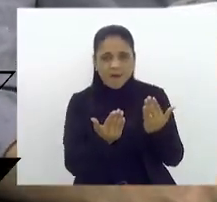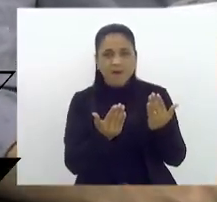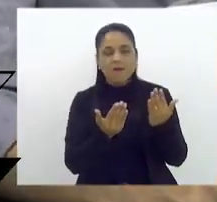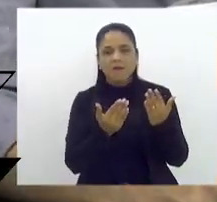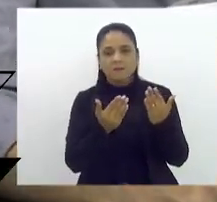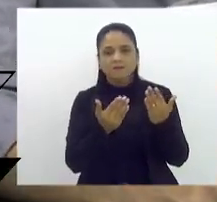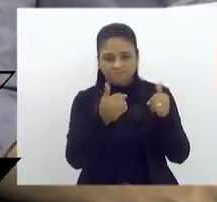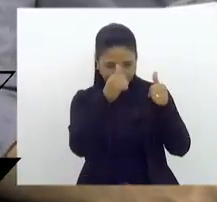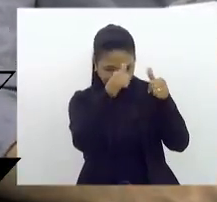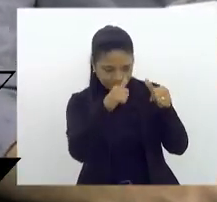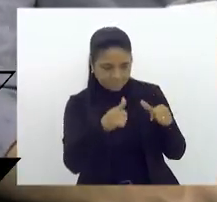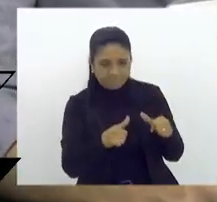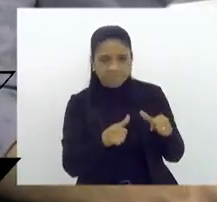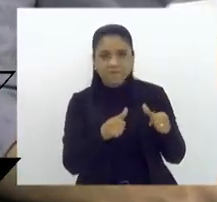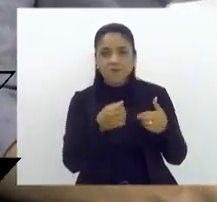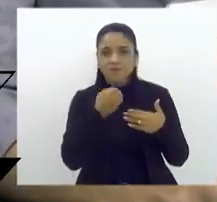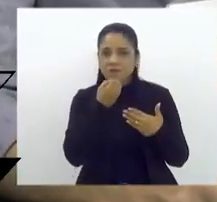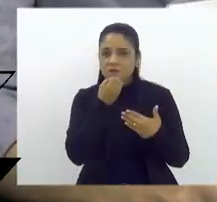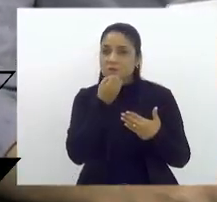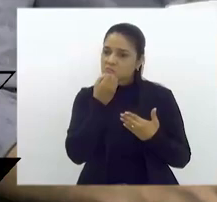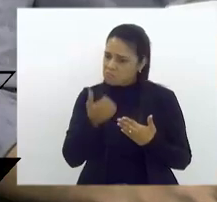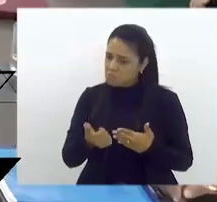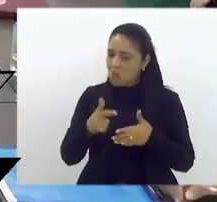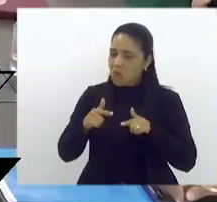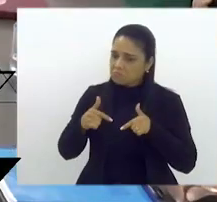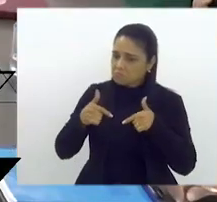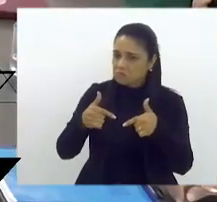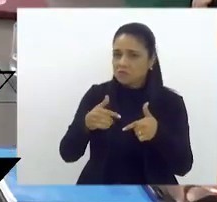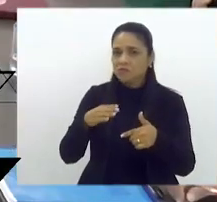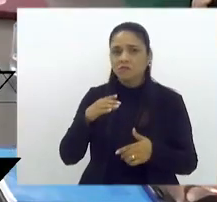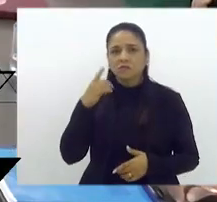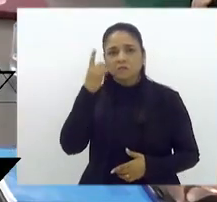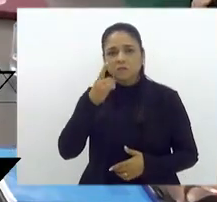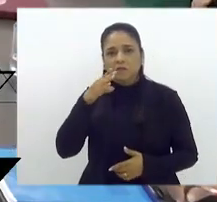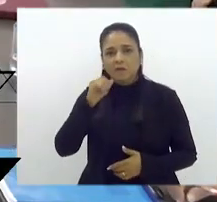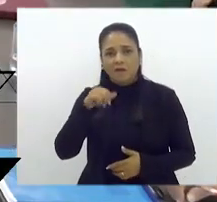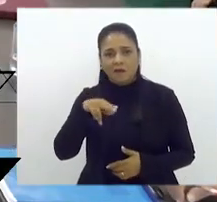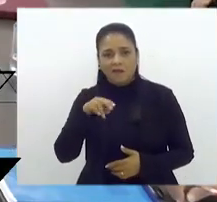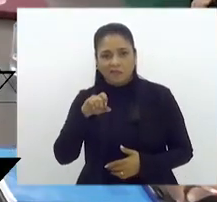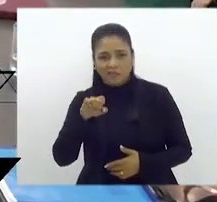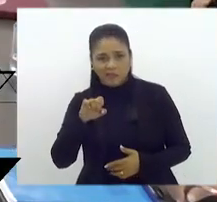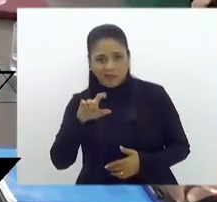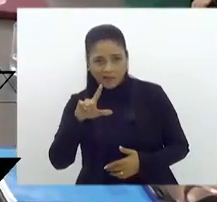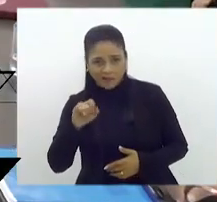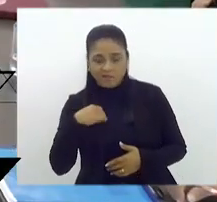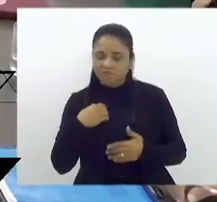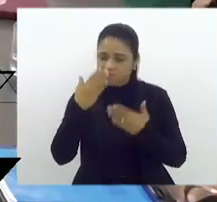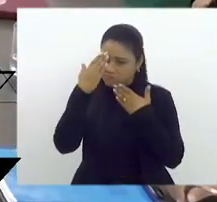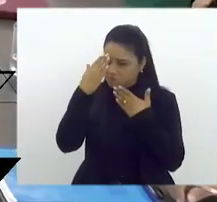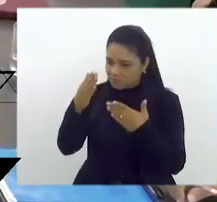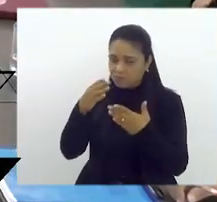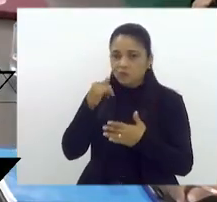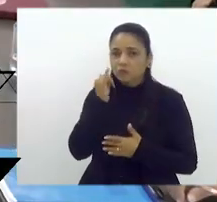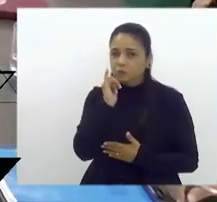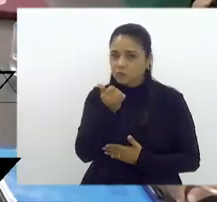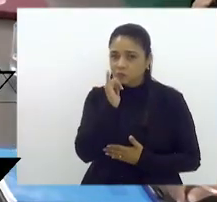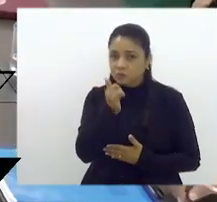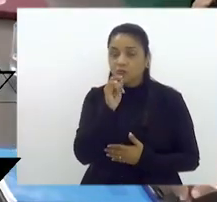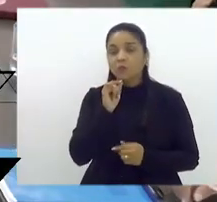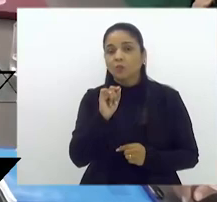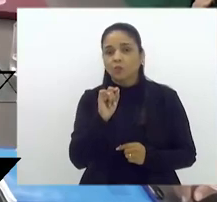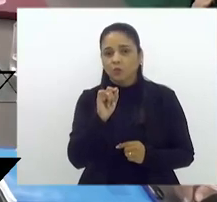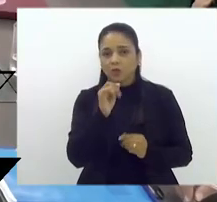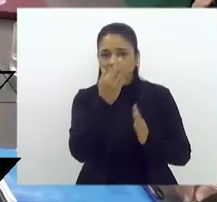Ressaltando a boa iniciativa do deputado Canella, apenas fazendo essa distinção e agradecendo aqui ao relator, sobre a questão